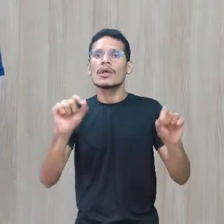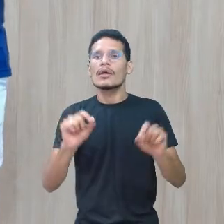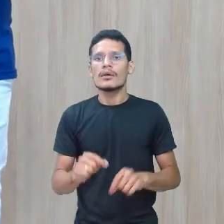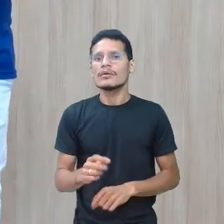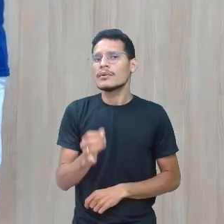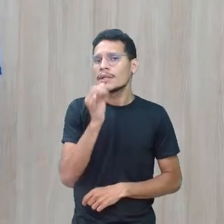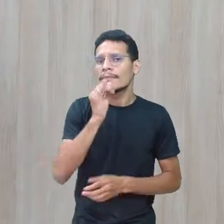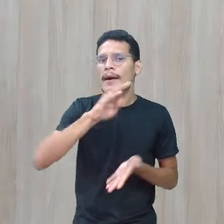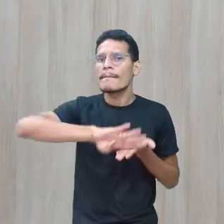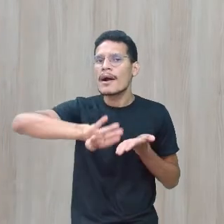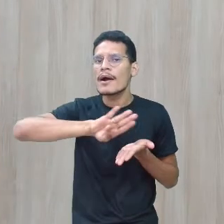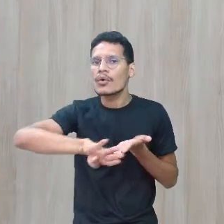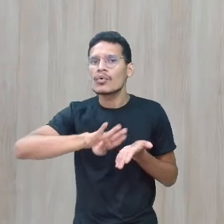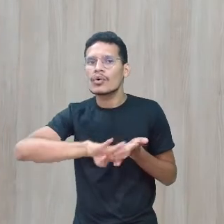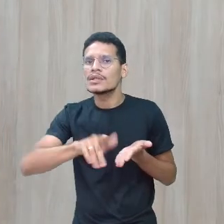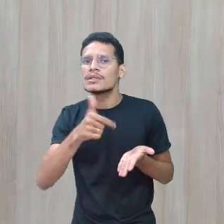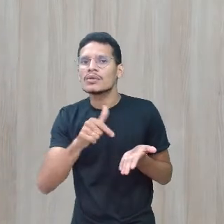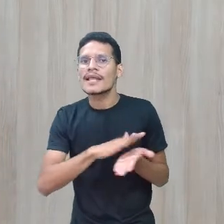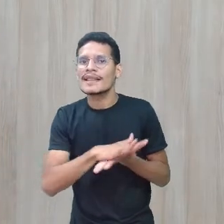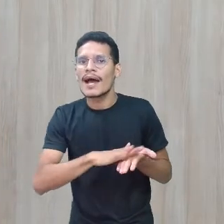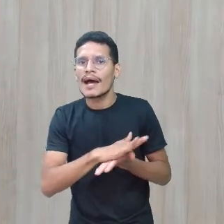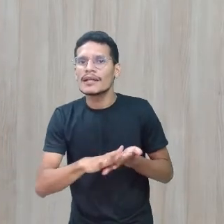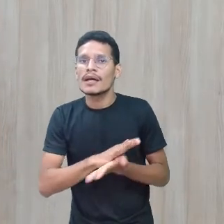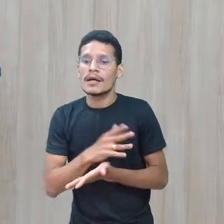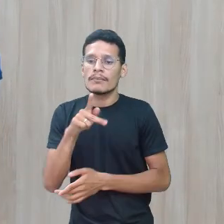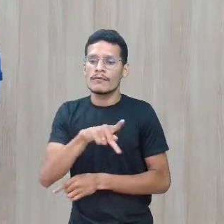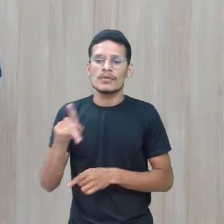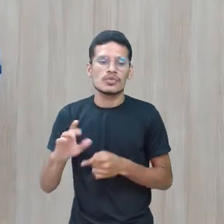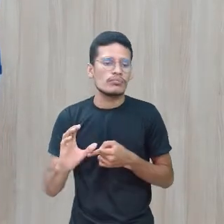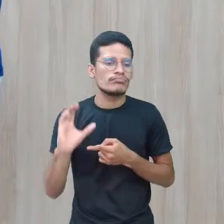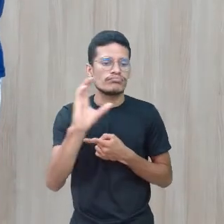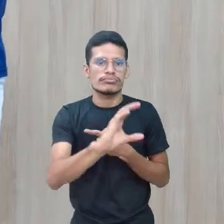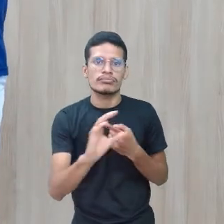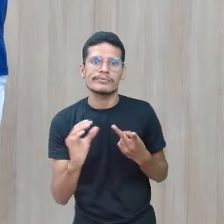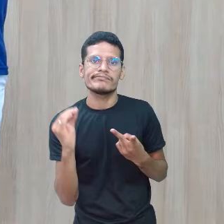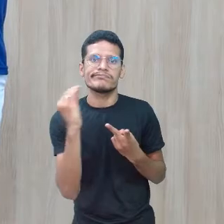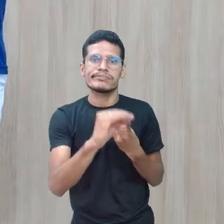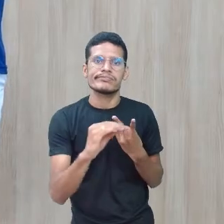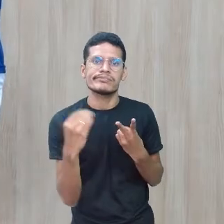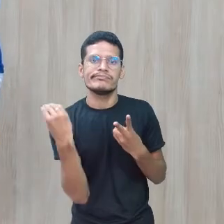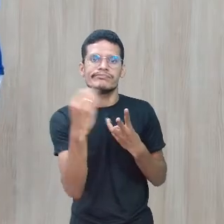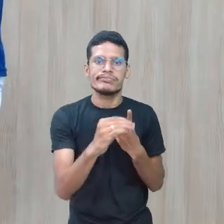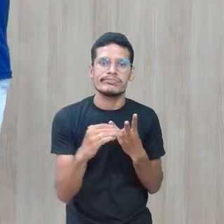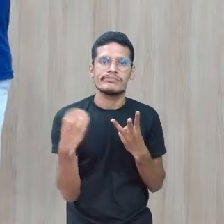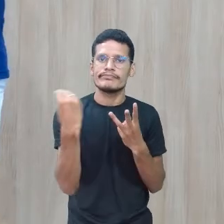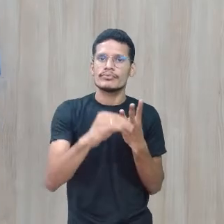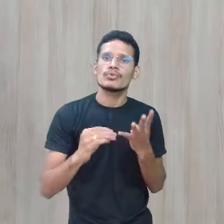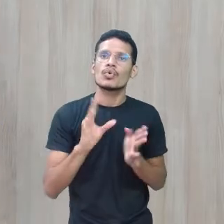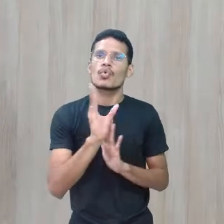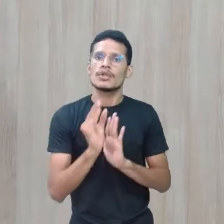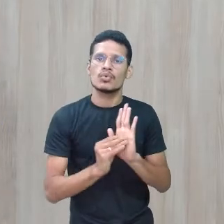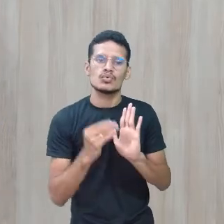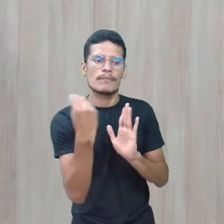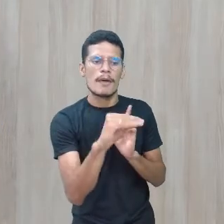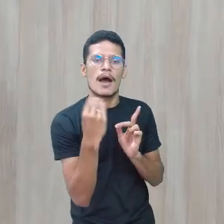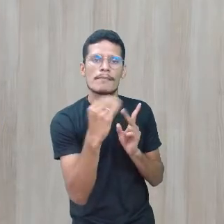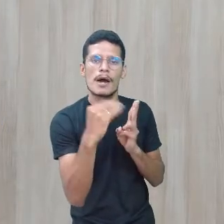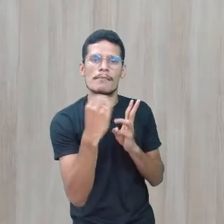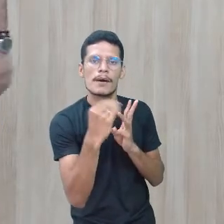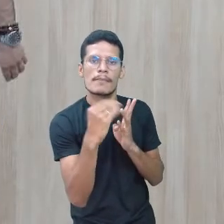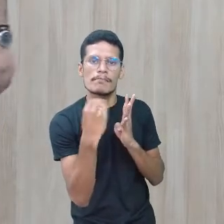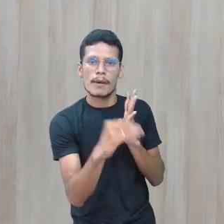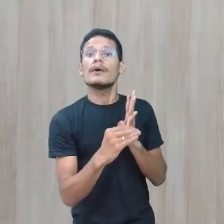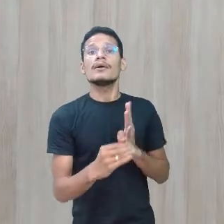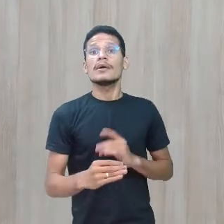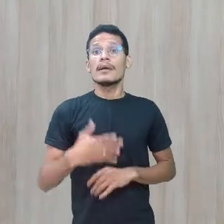conta bancária, né? Que está ali, não tem nada, e o professor vai depositando conteúdo, né, naquele aluno. Então, o melhor aluno, dentro